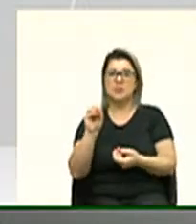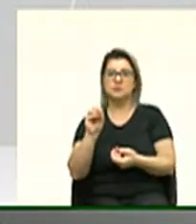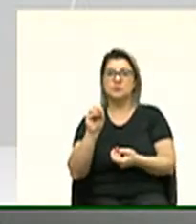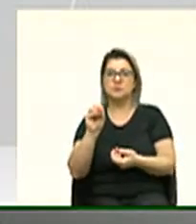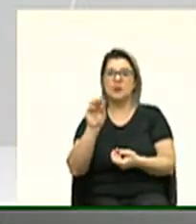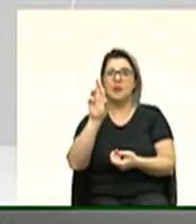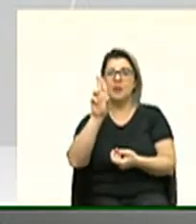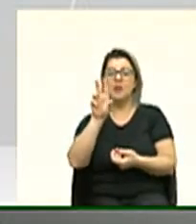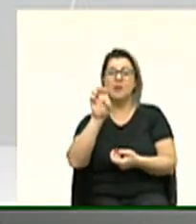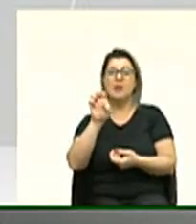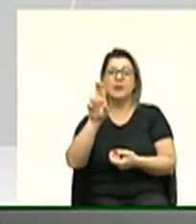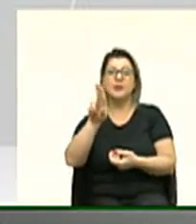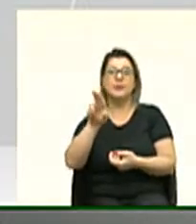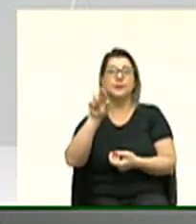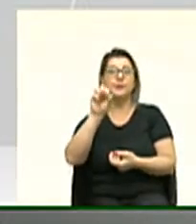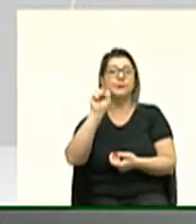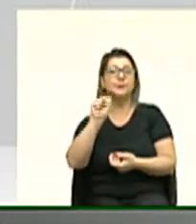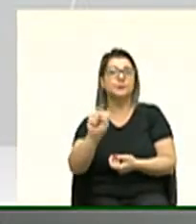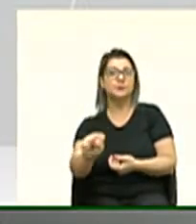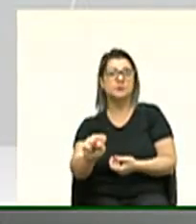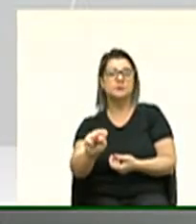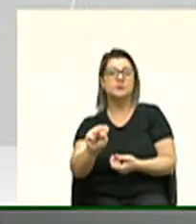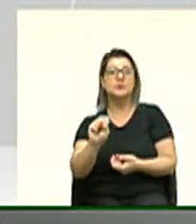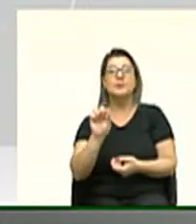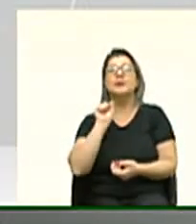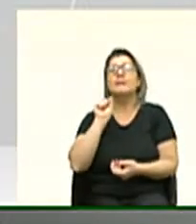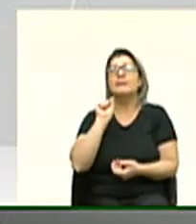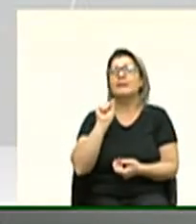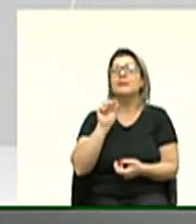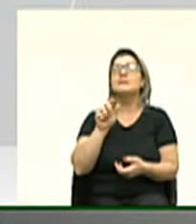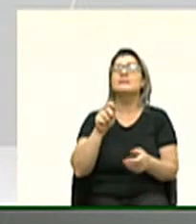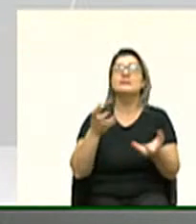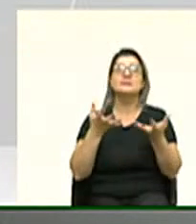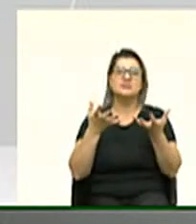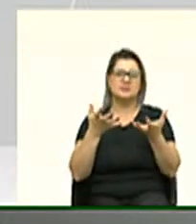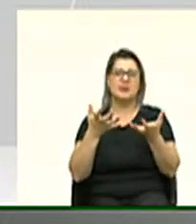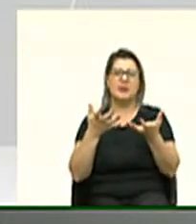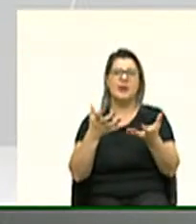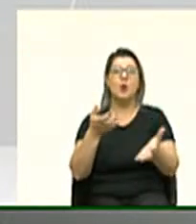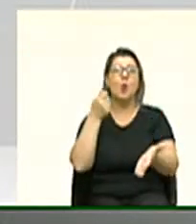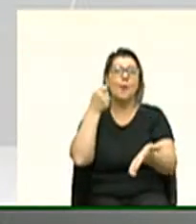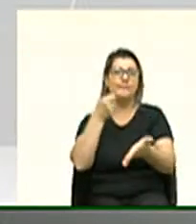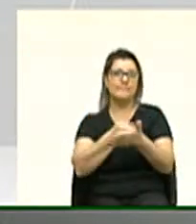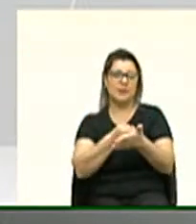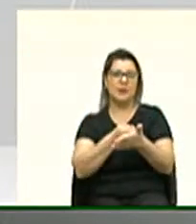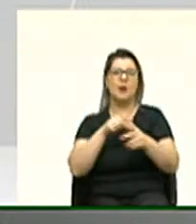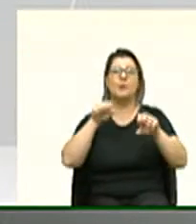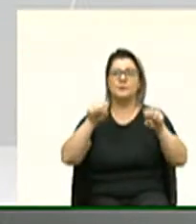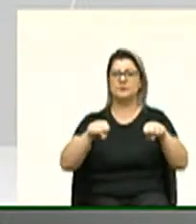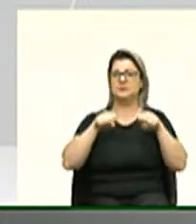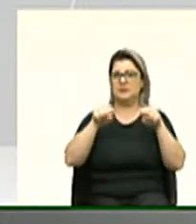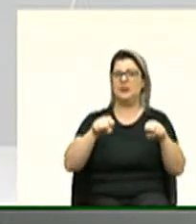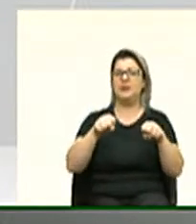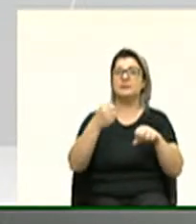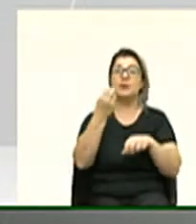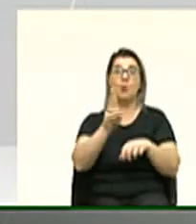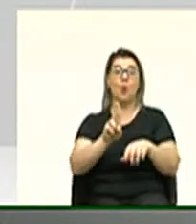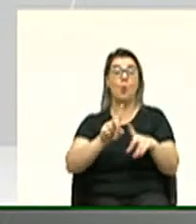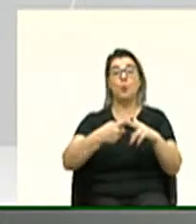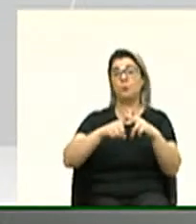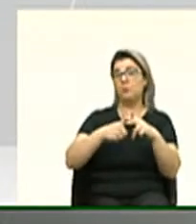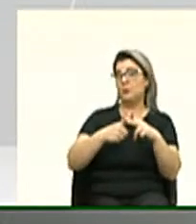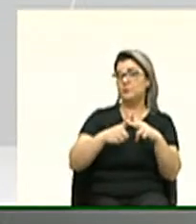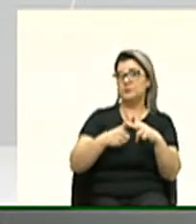quem quisesse colocar em dia sua bicicleta ou comprar uma bicicleta, para estimular o uso desse